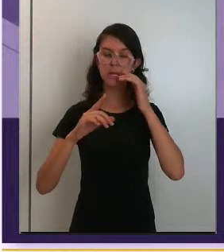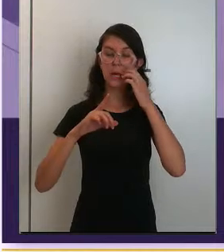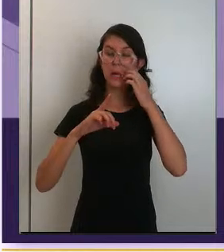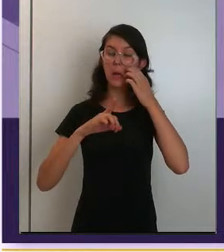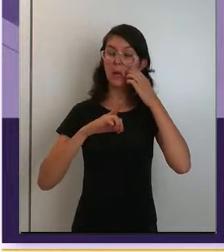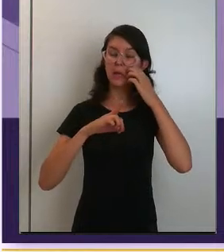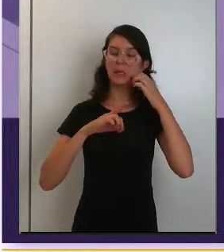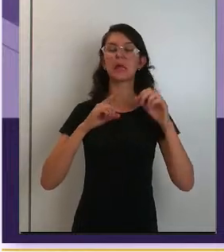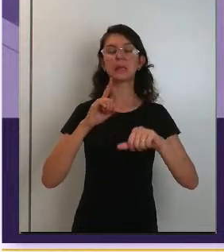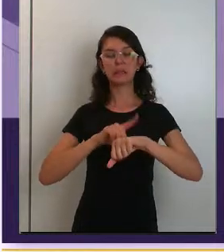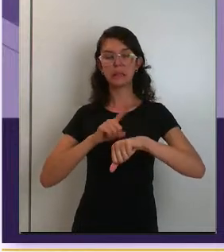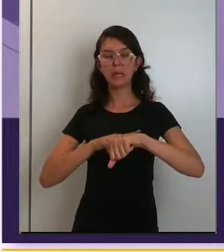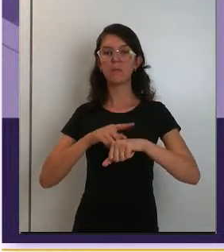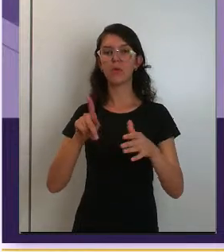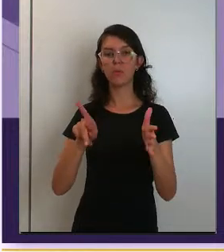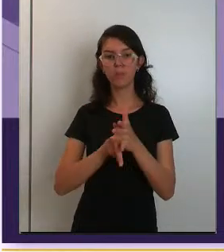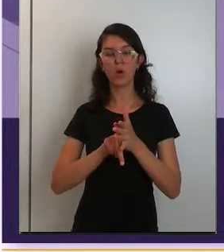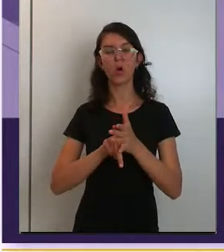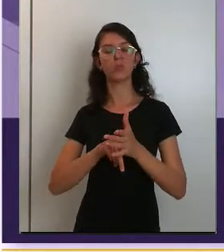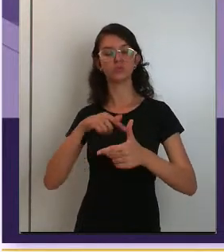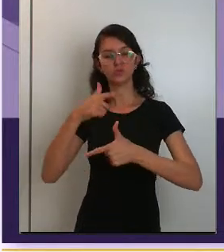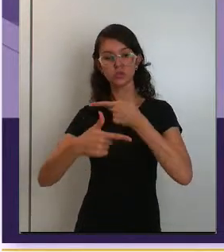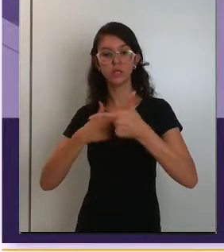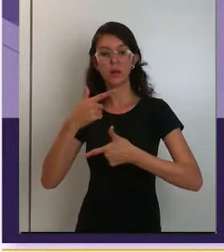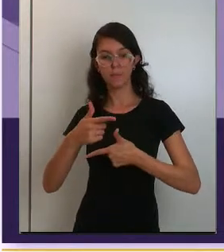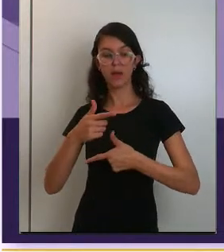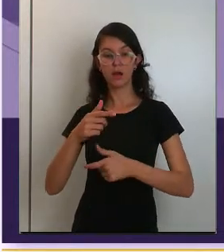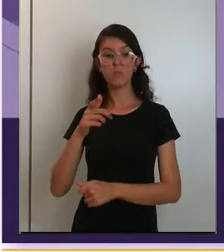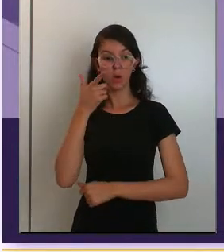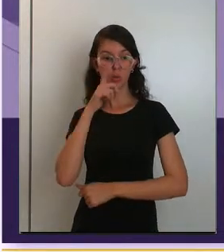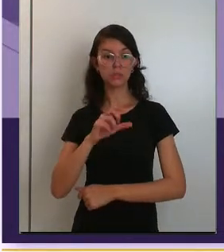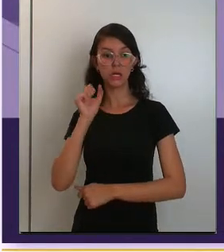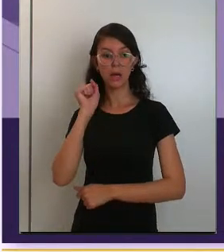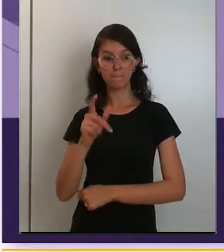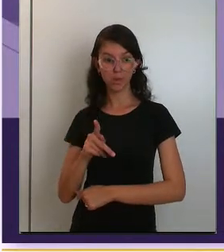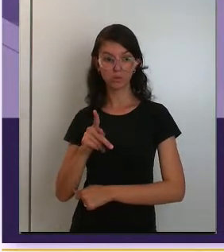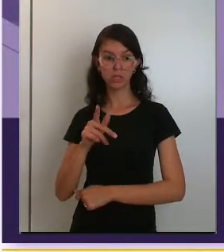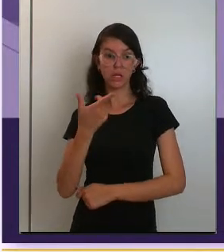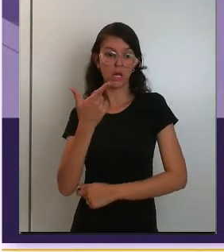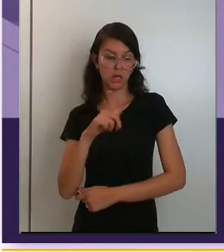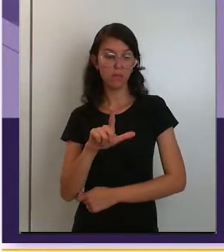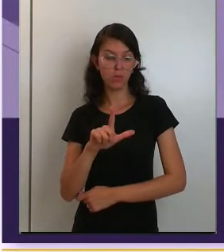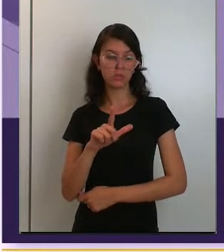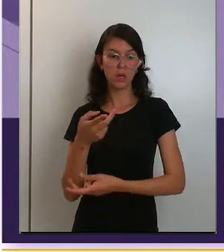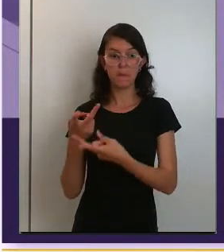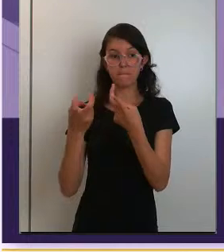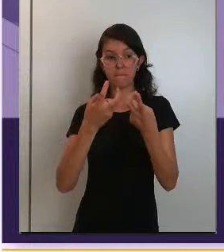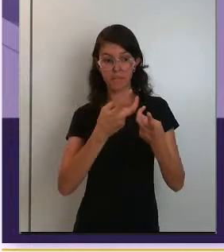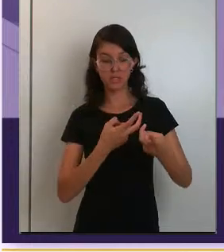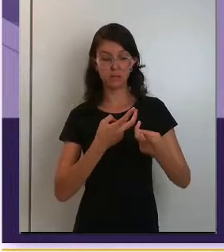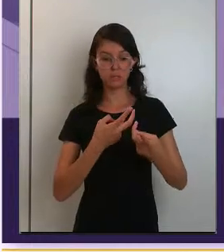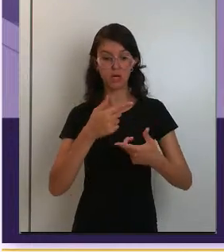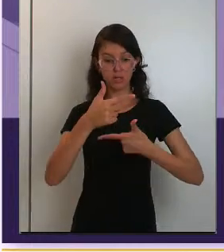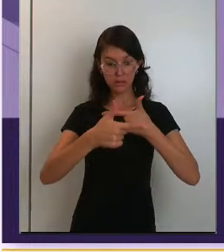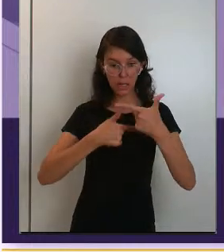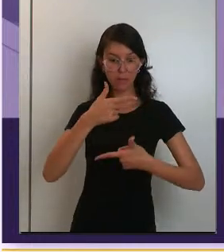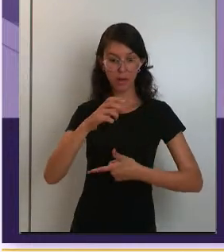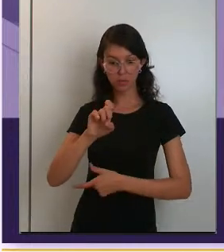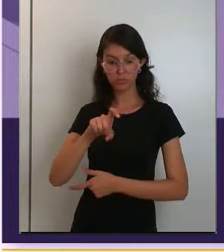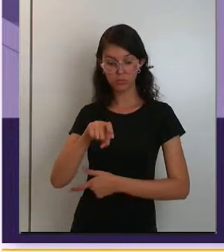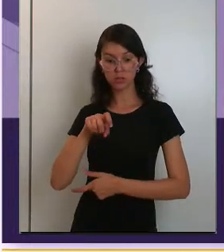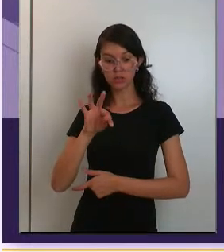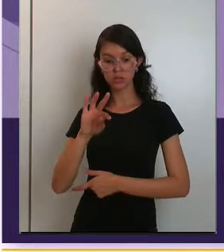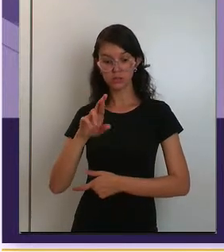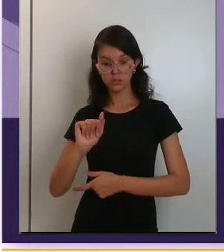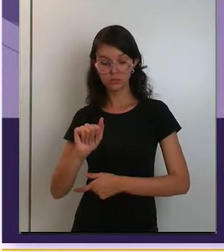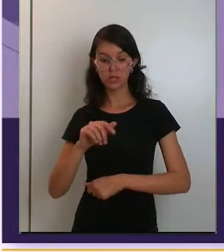previdenciários, ou seja, compensar todo esse trabalho extra que a mulher tem, reconhecer esse trabalho extra como um trabalho e